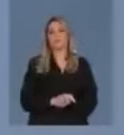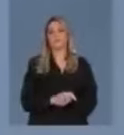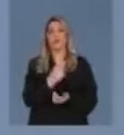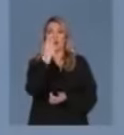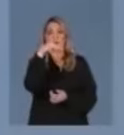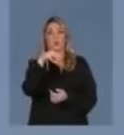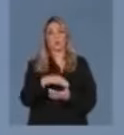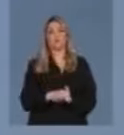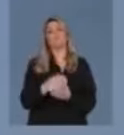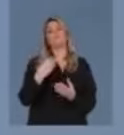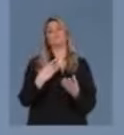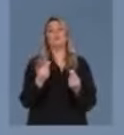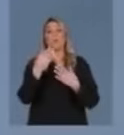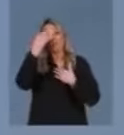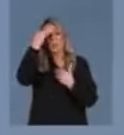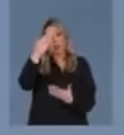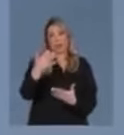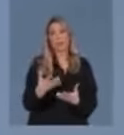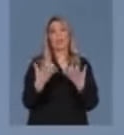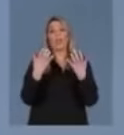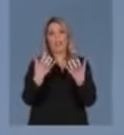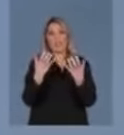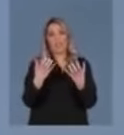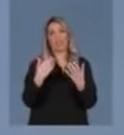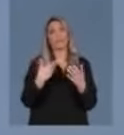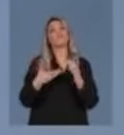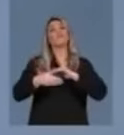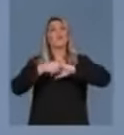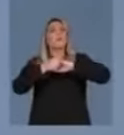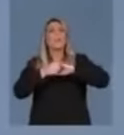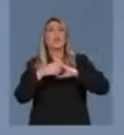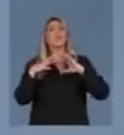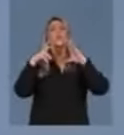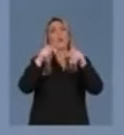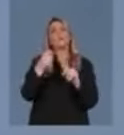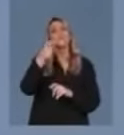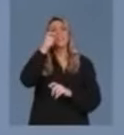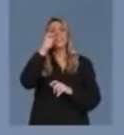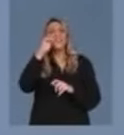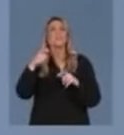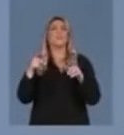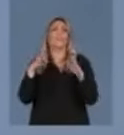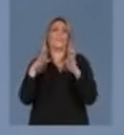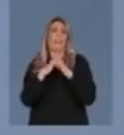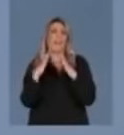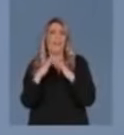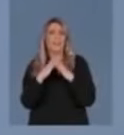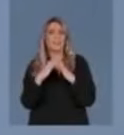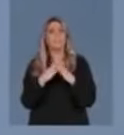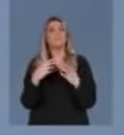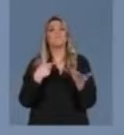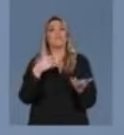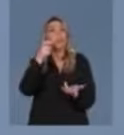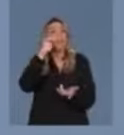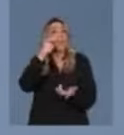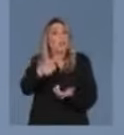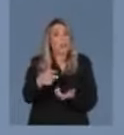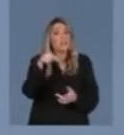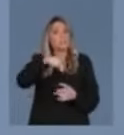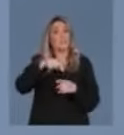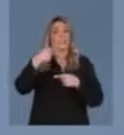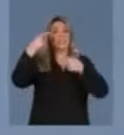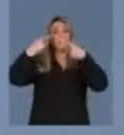minuto muito obrigado eu quero cumprimentar de mais nada a quem nos acompanha de sua casa muito obrigado pelo interesse por esse